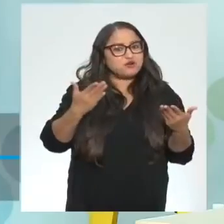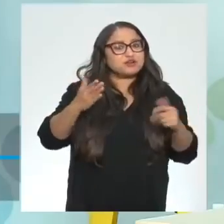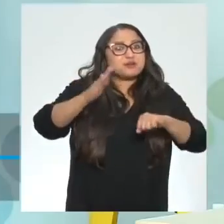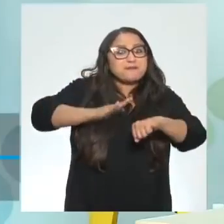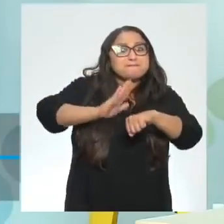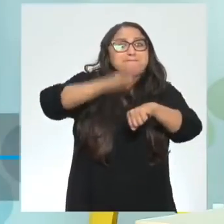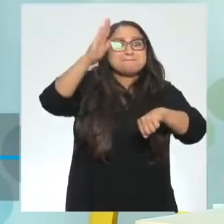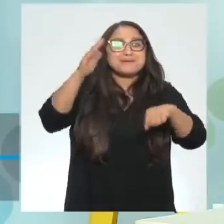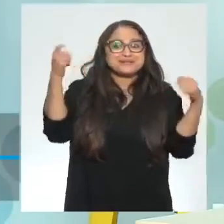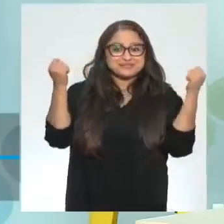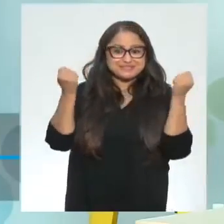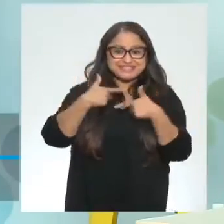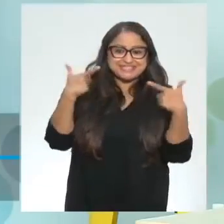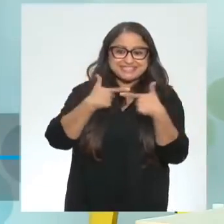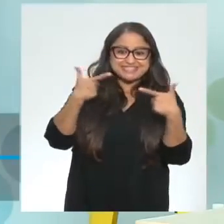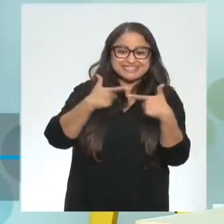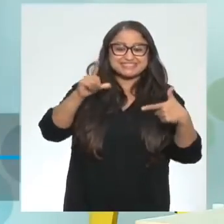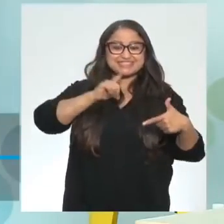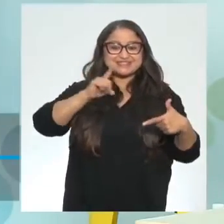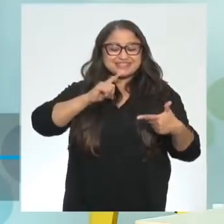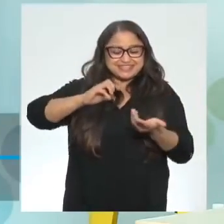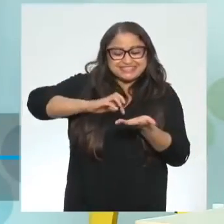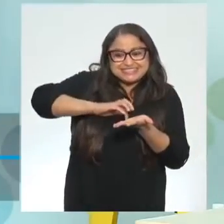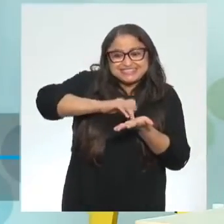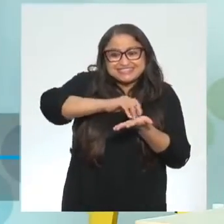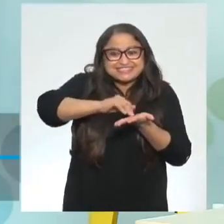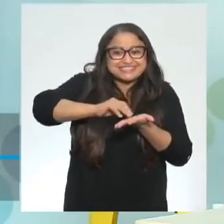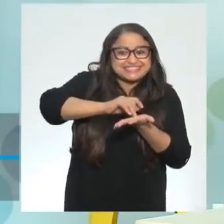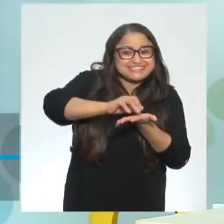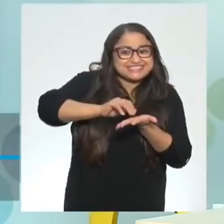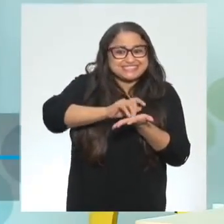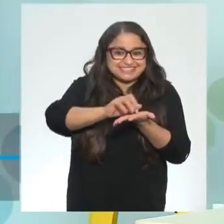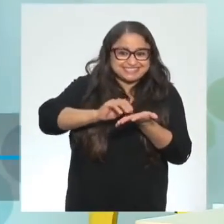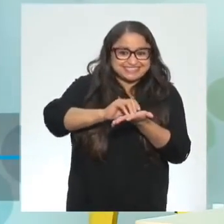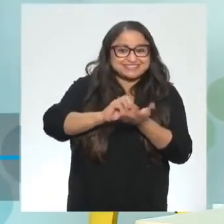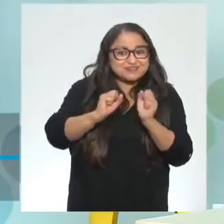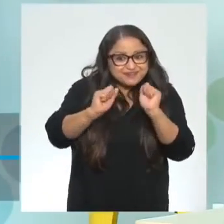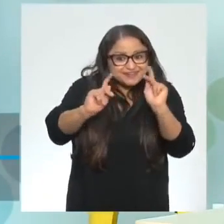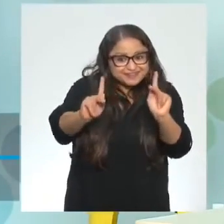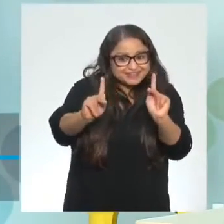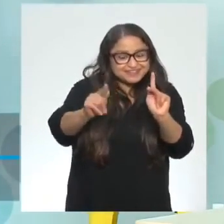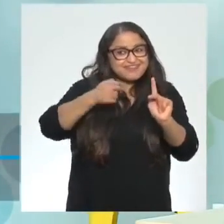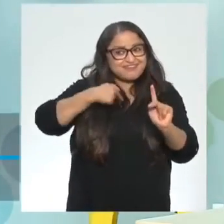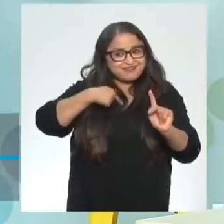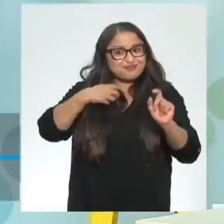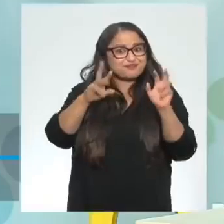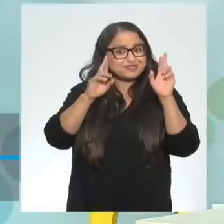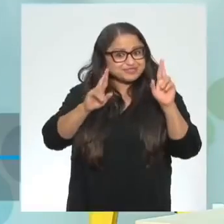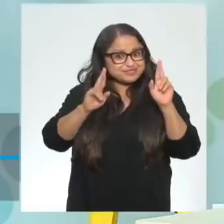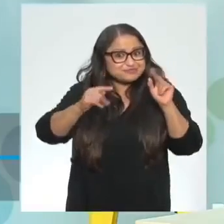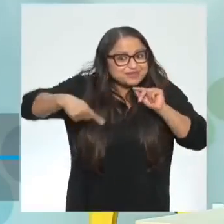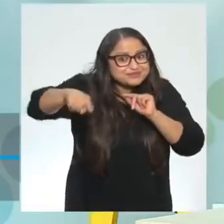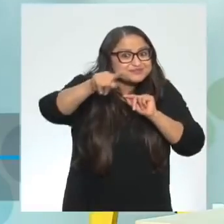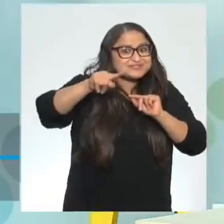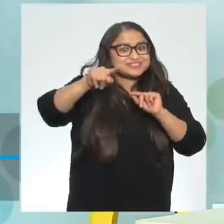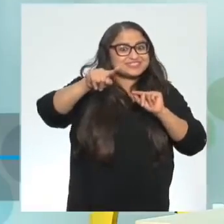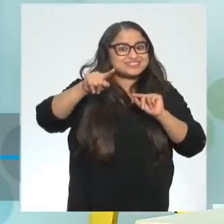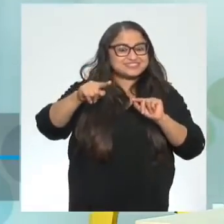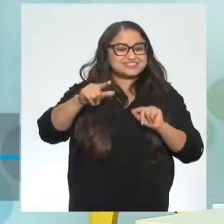mais engraçado sobre dedinhos no teclado, ok? Eu conto com vocês e essa galera